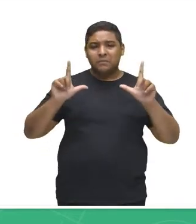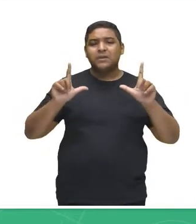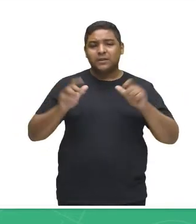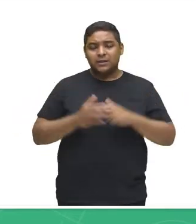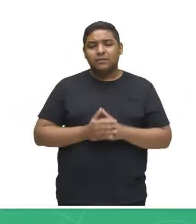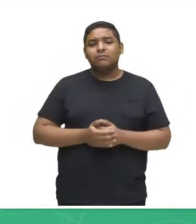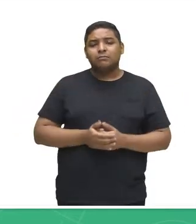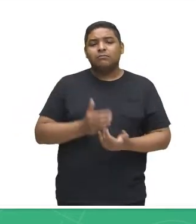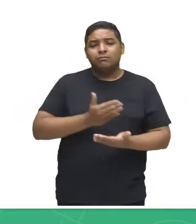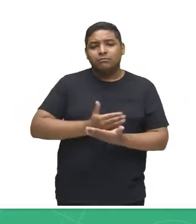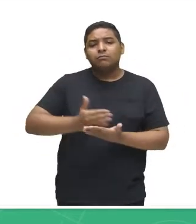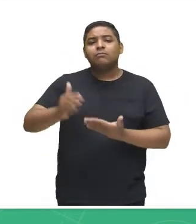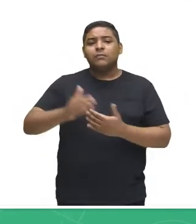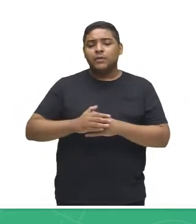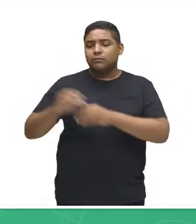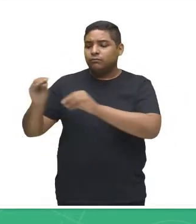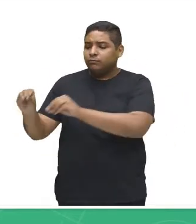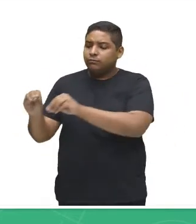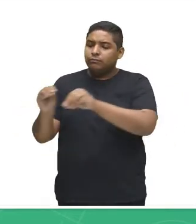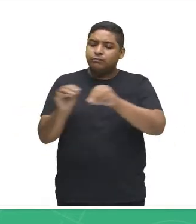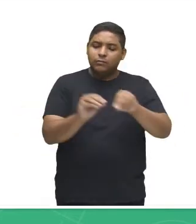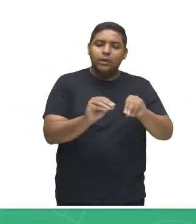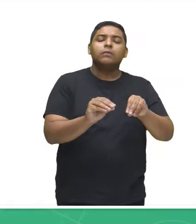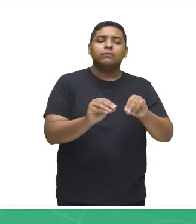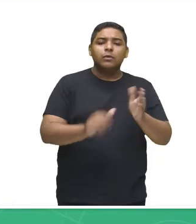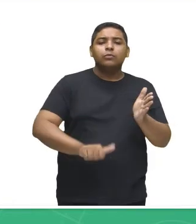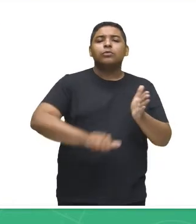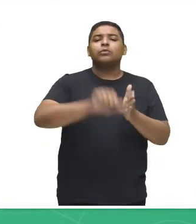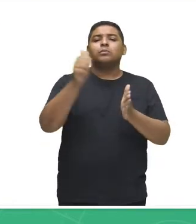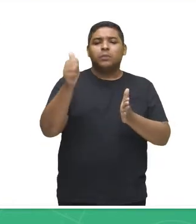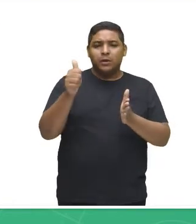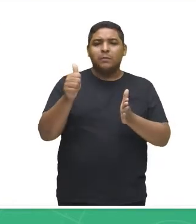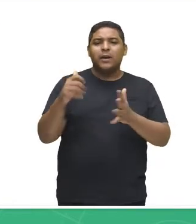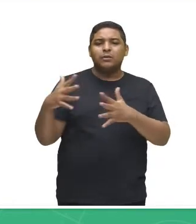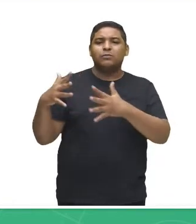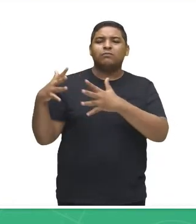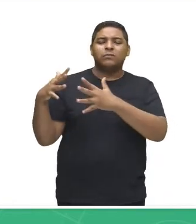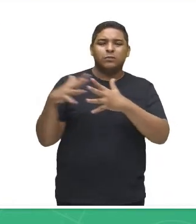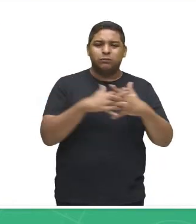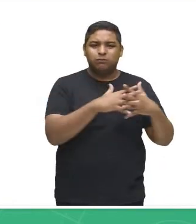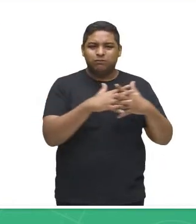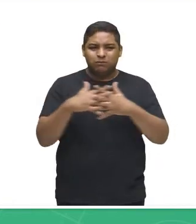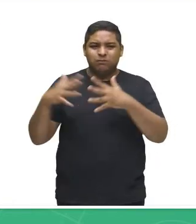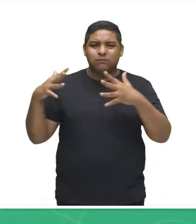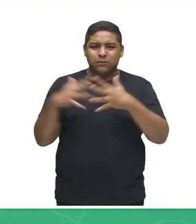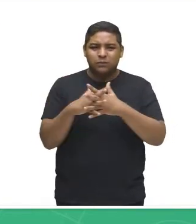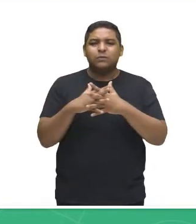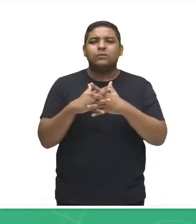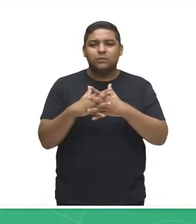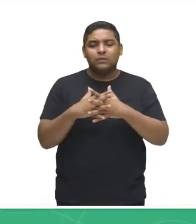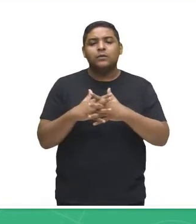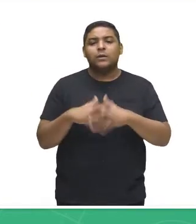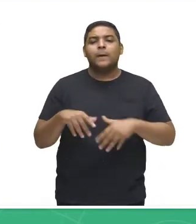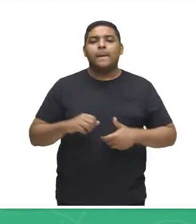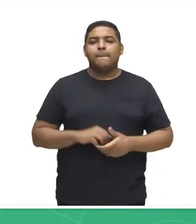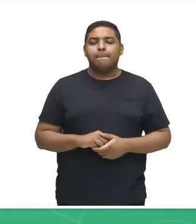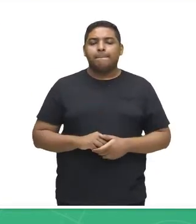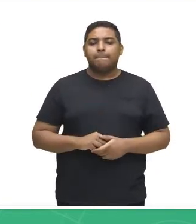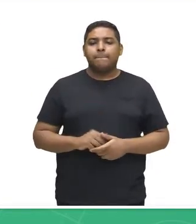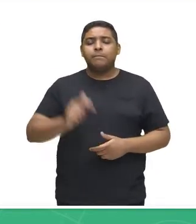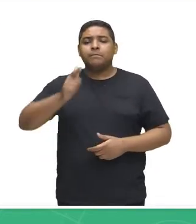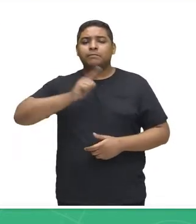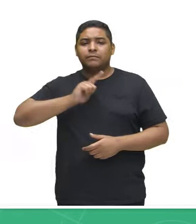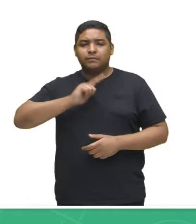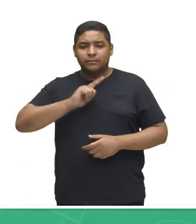migrando, e aí vão começar a surgir os primeiros conflitos com os sumérios, certo? Os acádios, eles têm uma